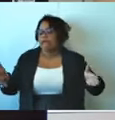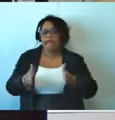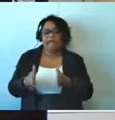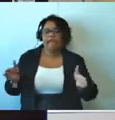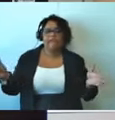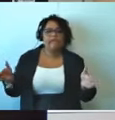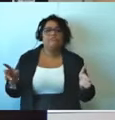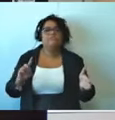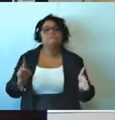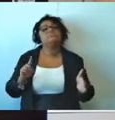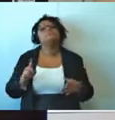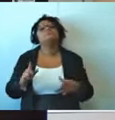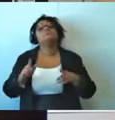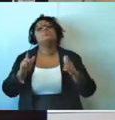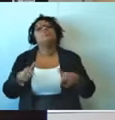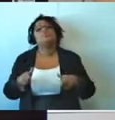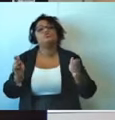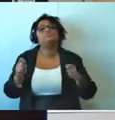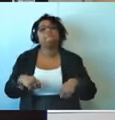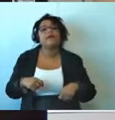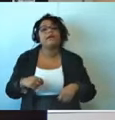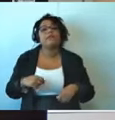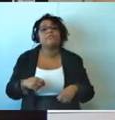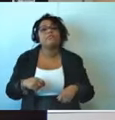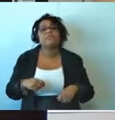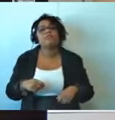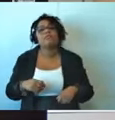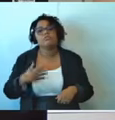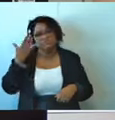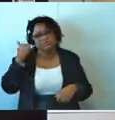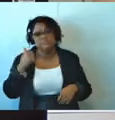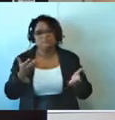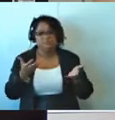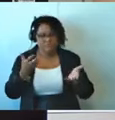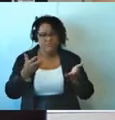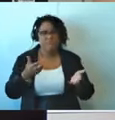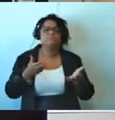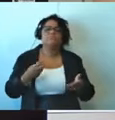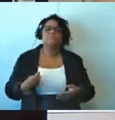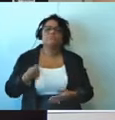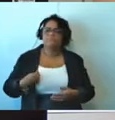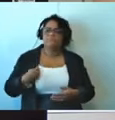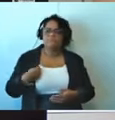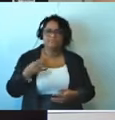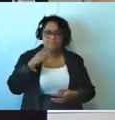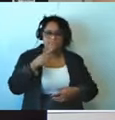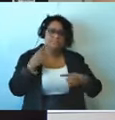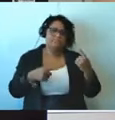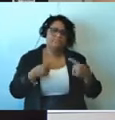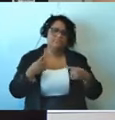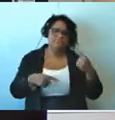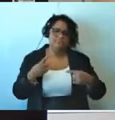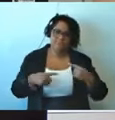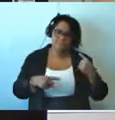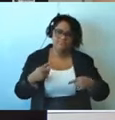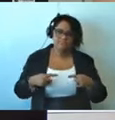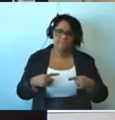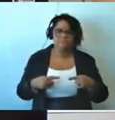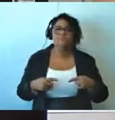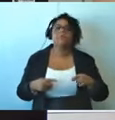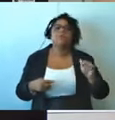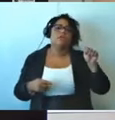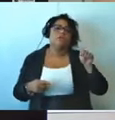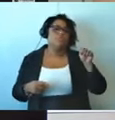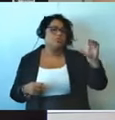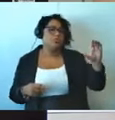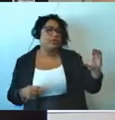ter? Nos interessa saber e nos interessa participar dessa discussão, né? Antônio Carlos, idem. Mas nós temos